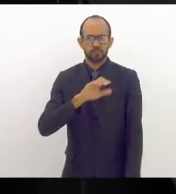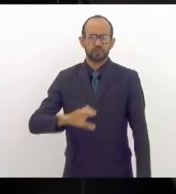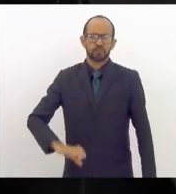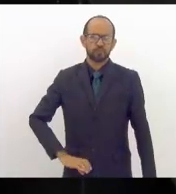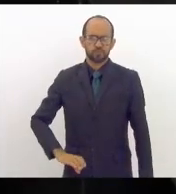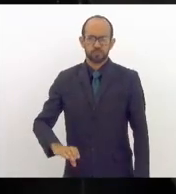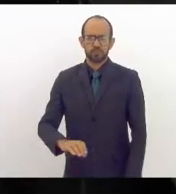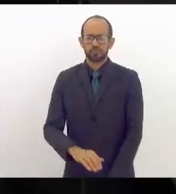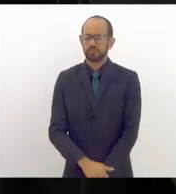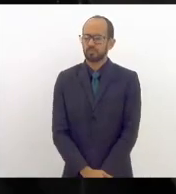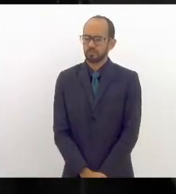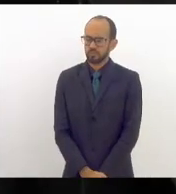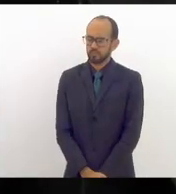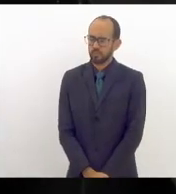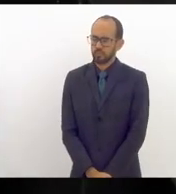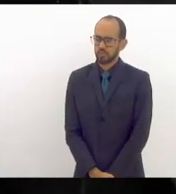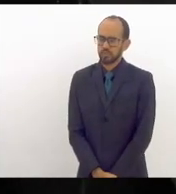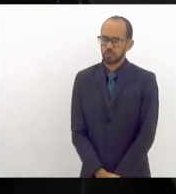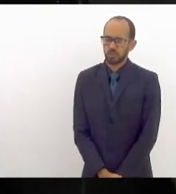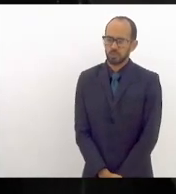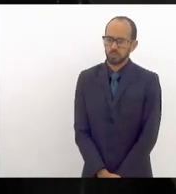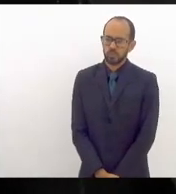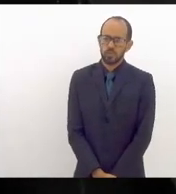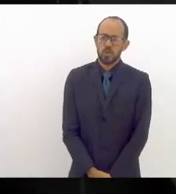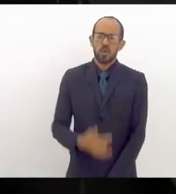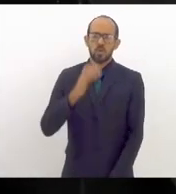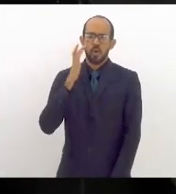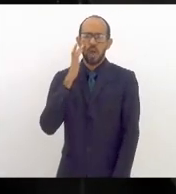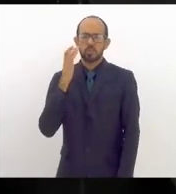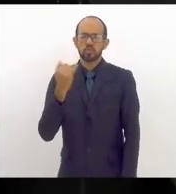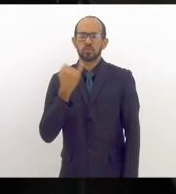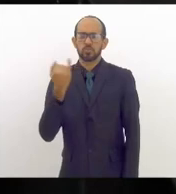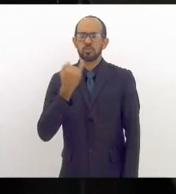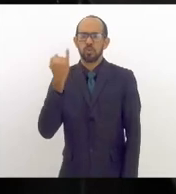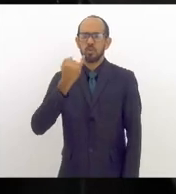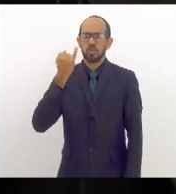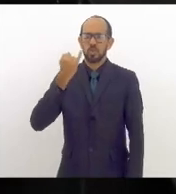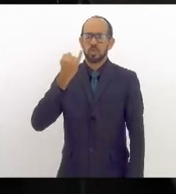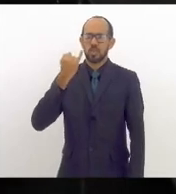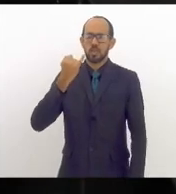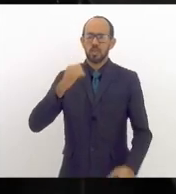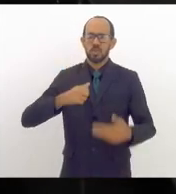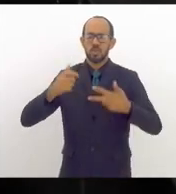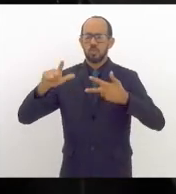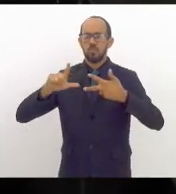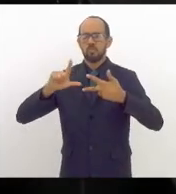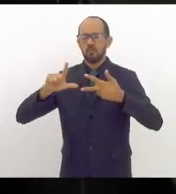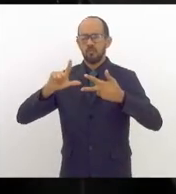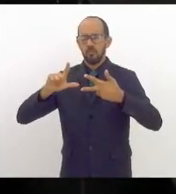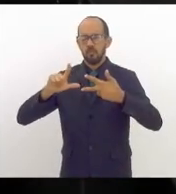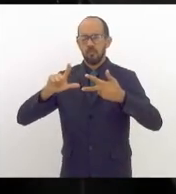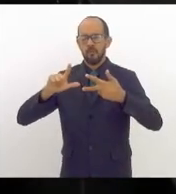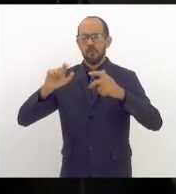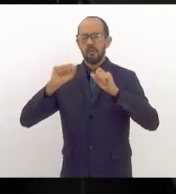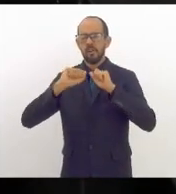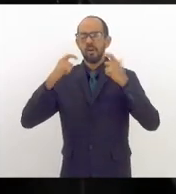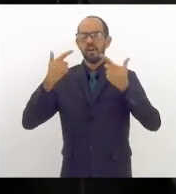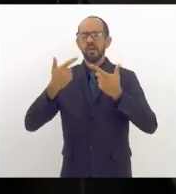André acho importante que poder legislativo Estadual que é alerj possa